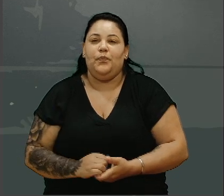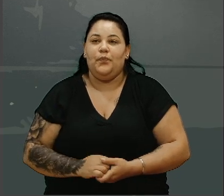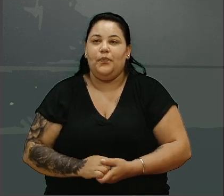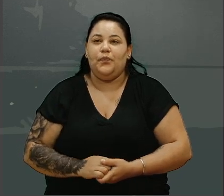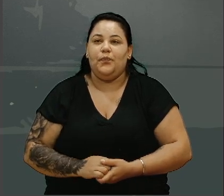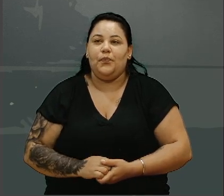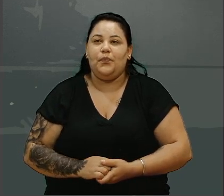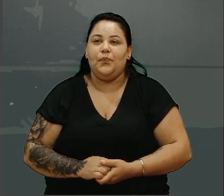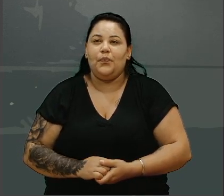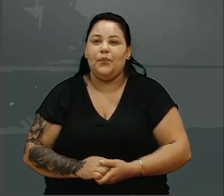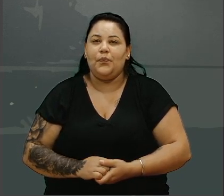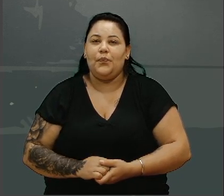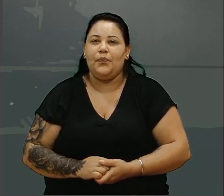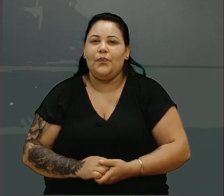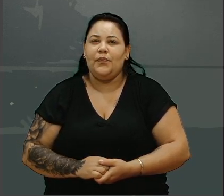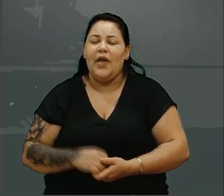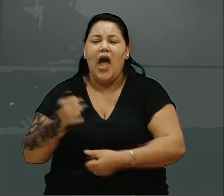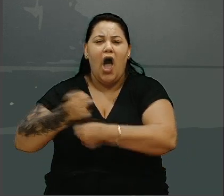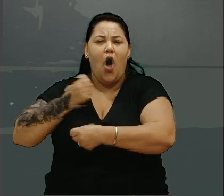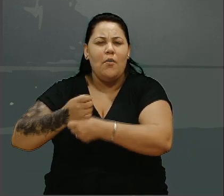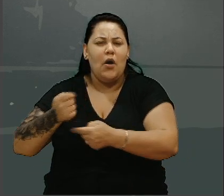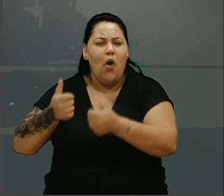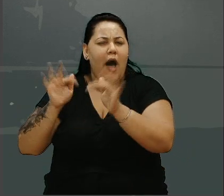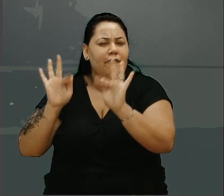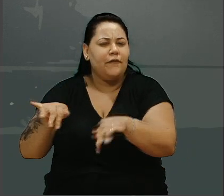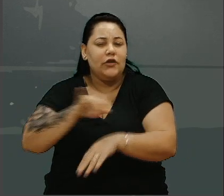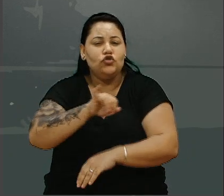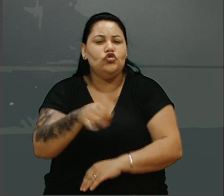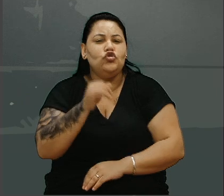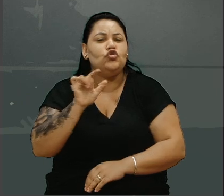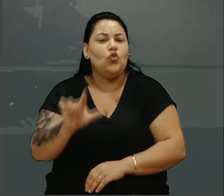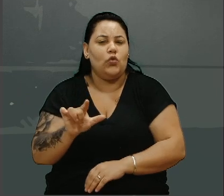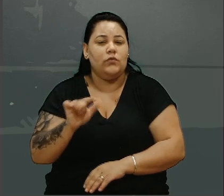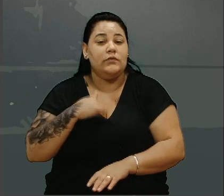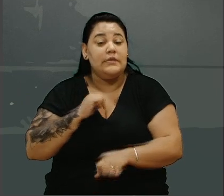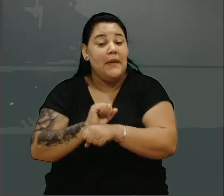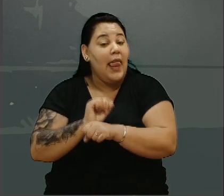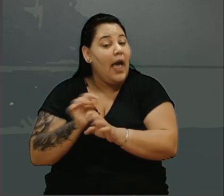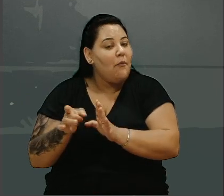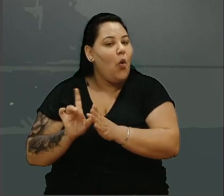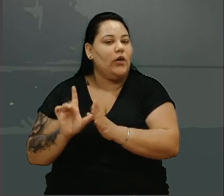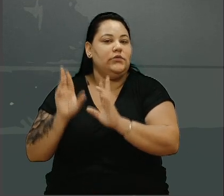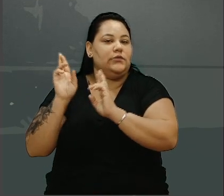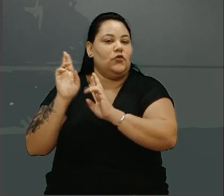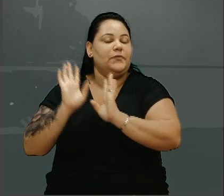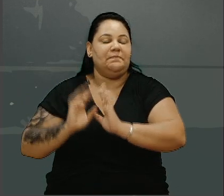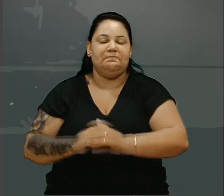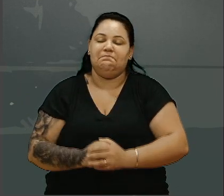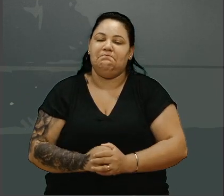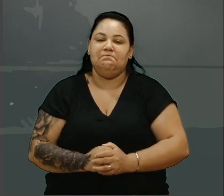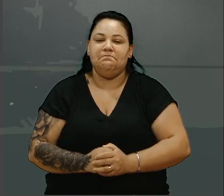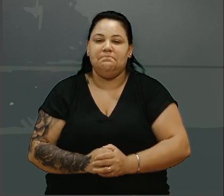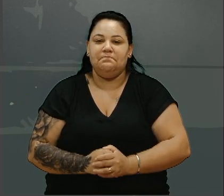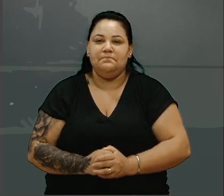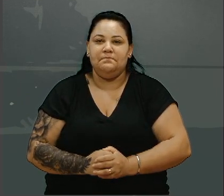A previsão de término em julho. Esperamos que seja antes.